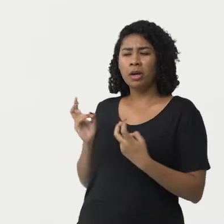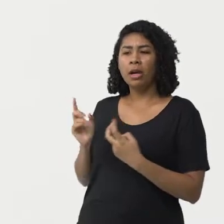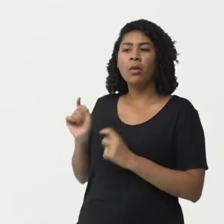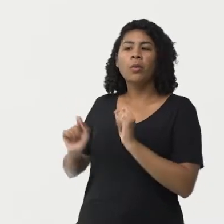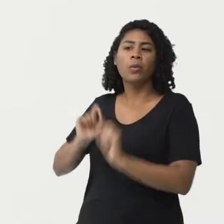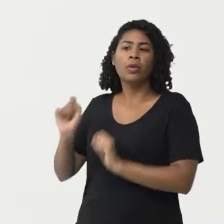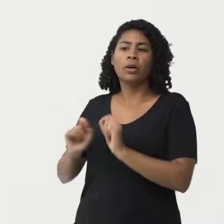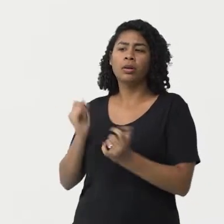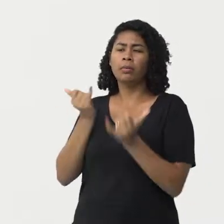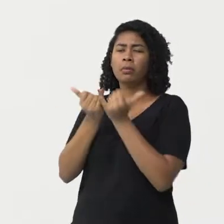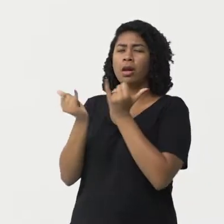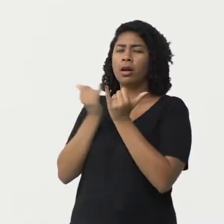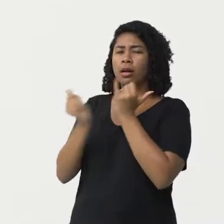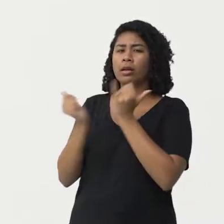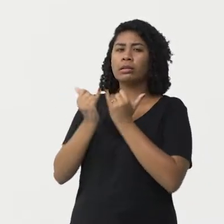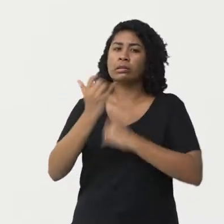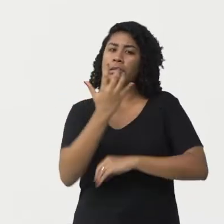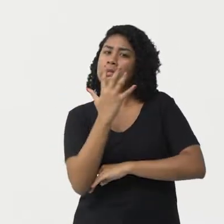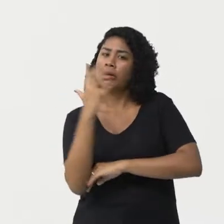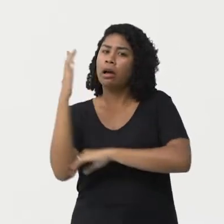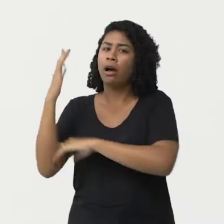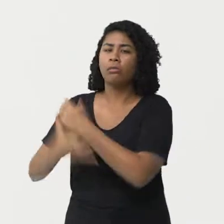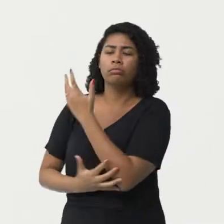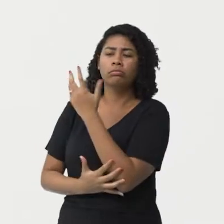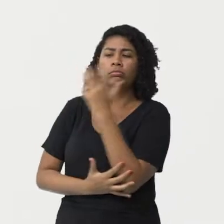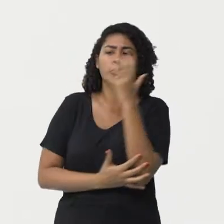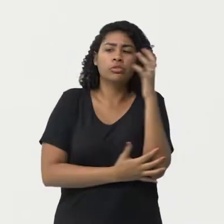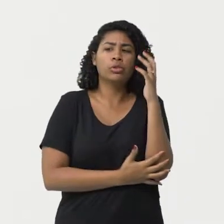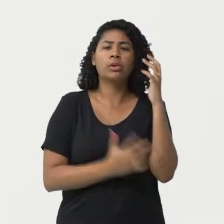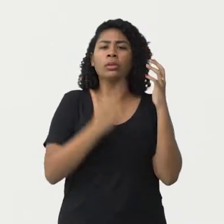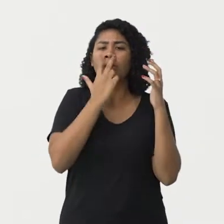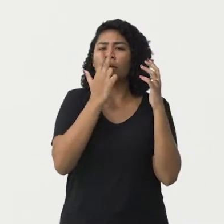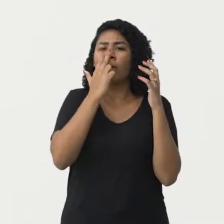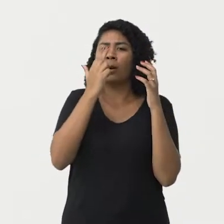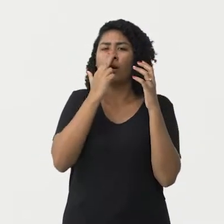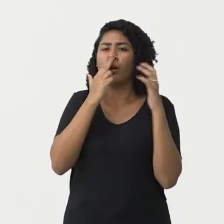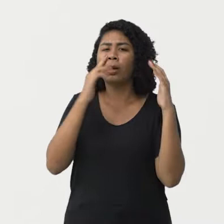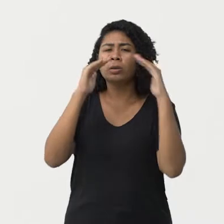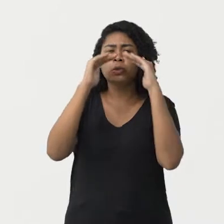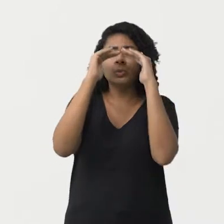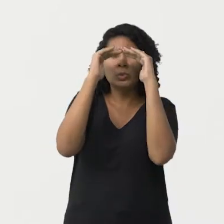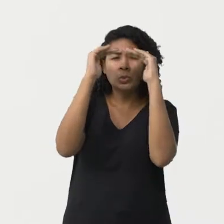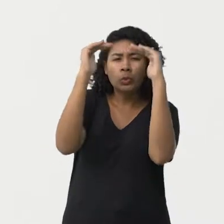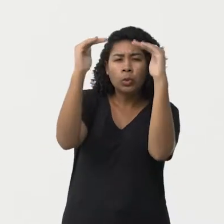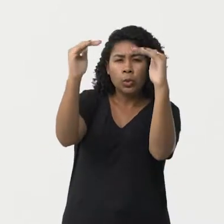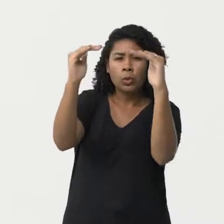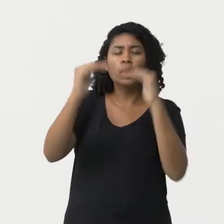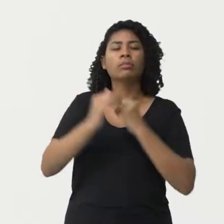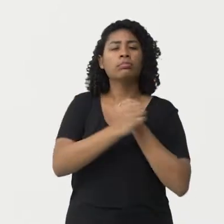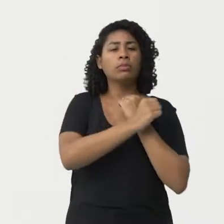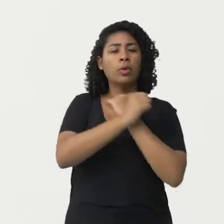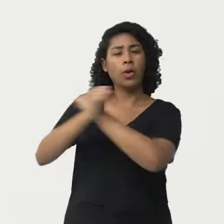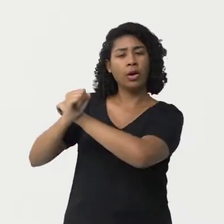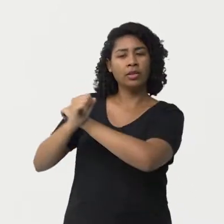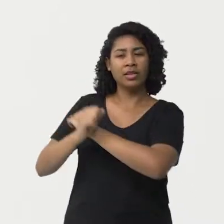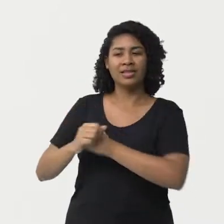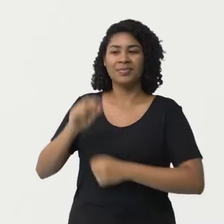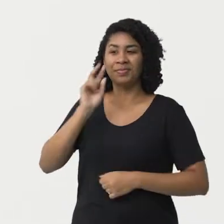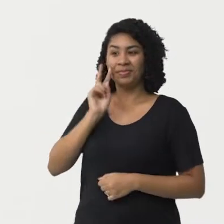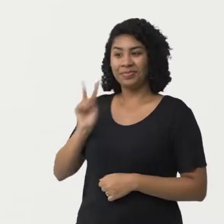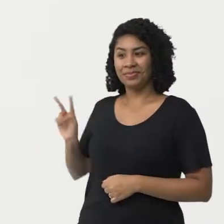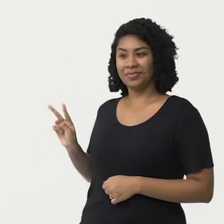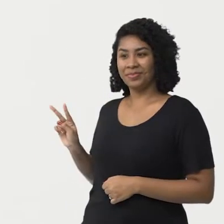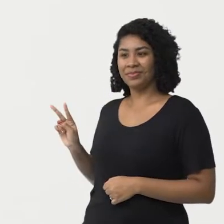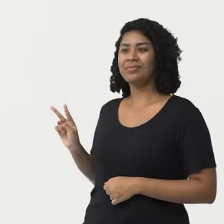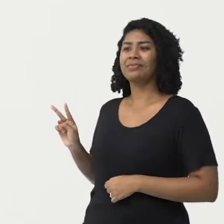a copa das árvores formam como se fosse um grande telhado. Isso faz com que, olha nessa outra imagem